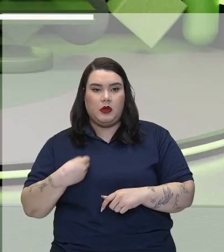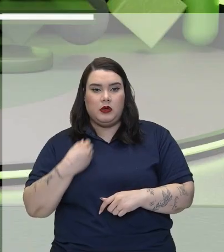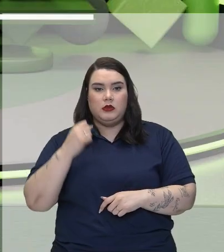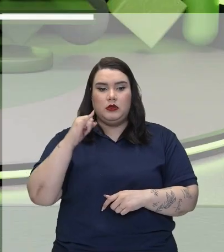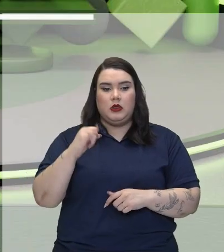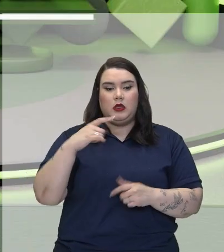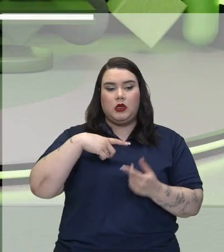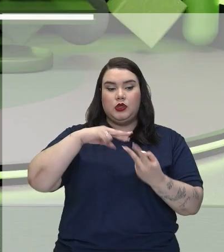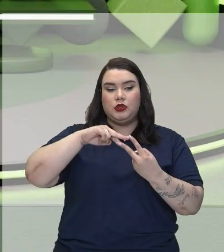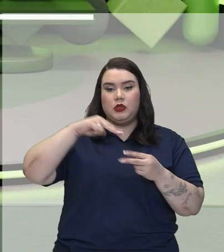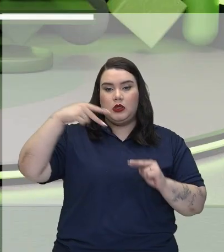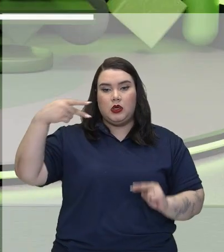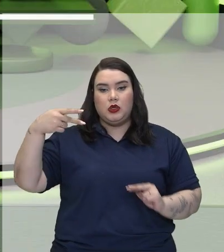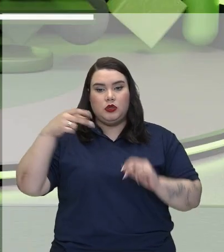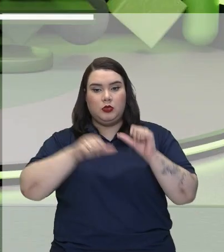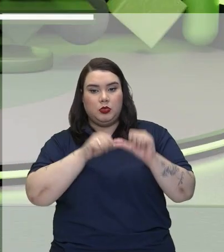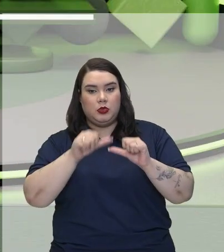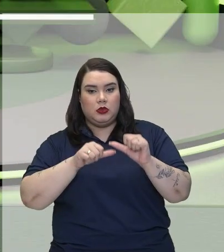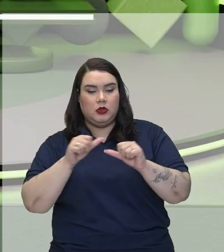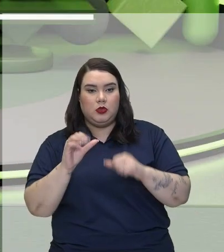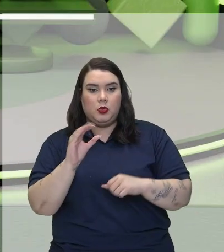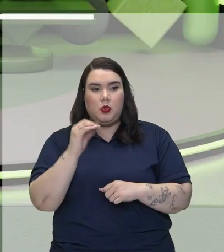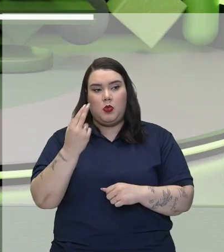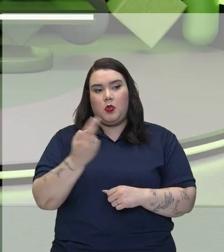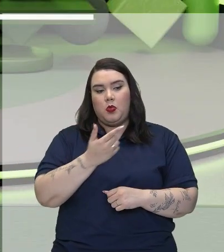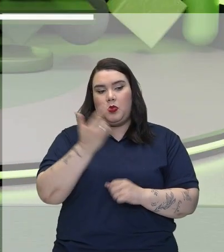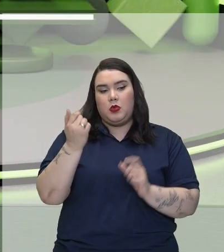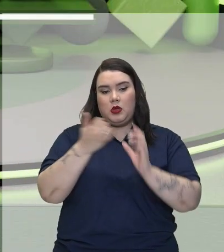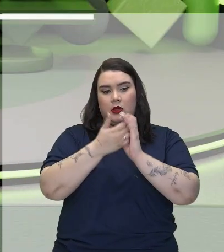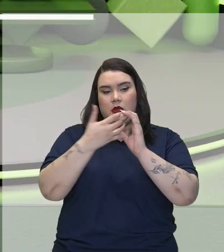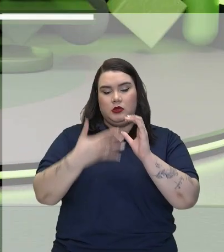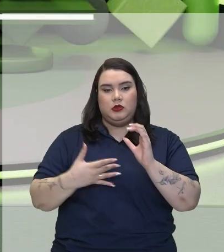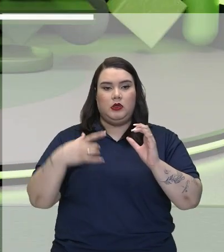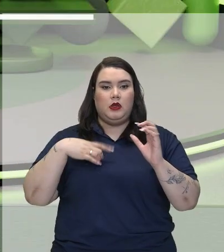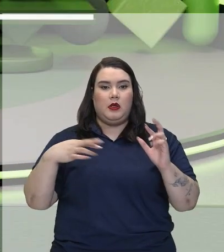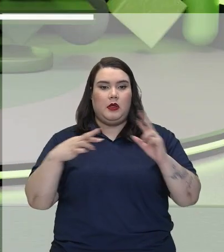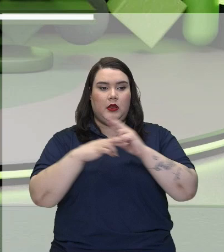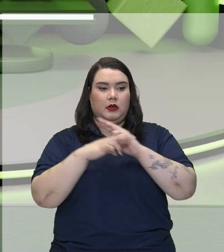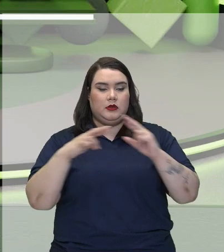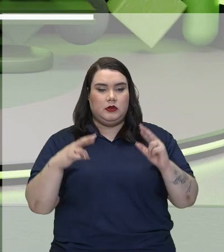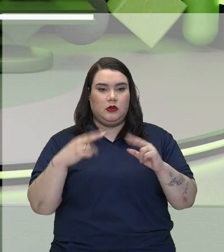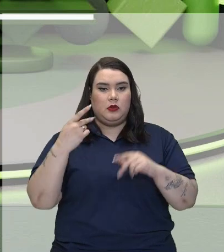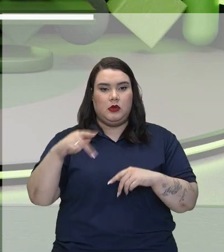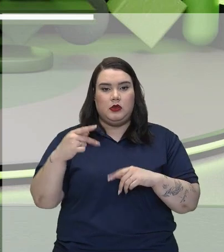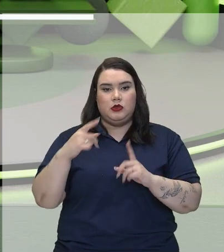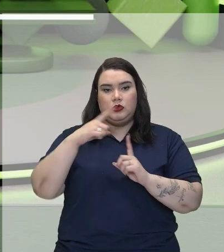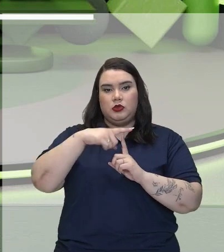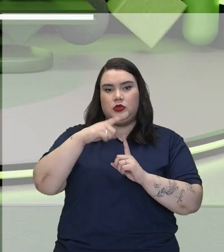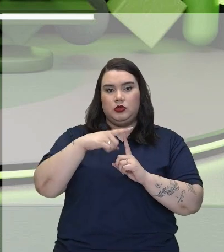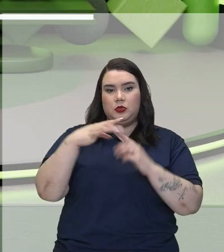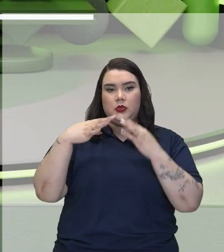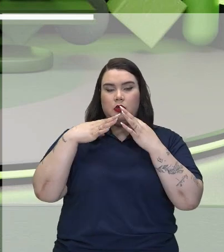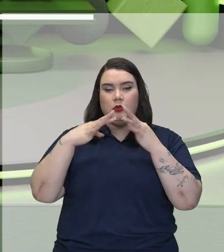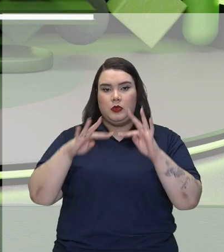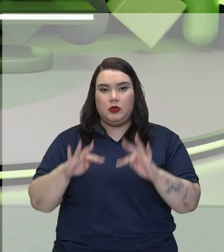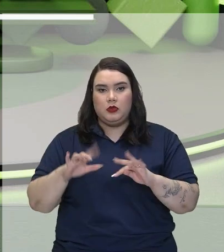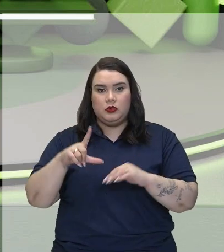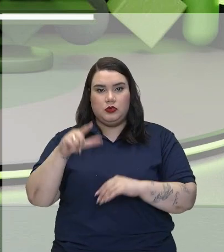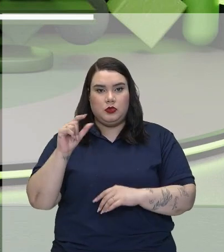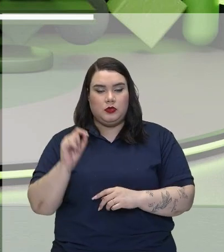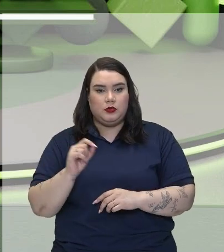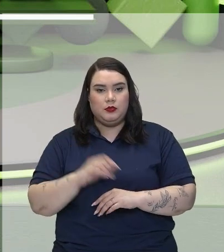genética ou um outro fator que está relacionado com o processo de seleção natural, tá certo? E aí, por que existe